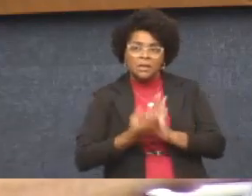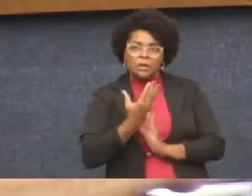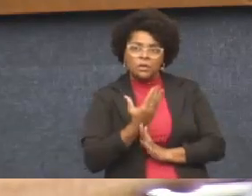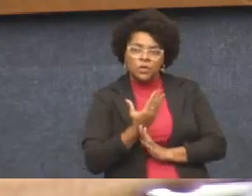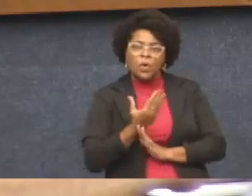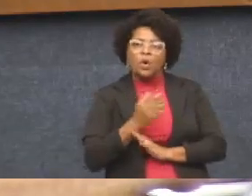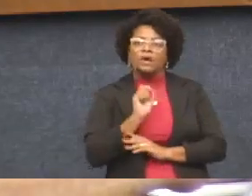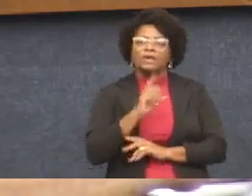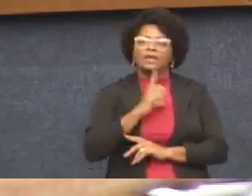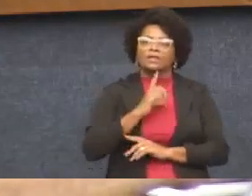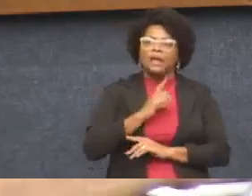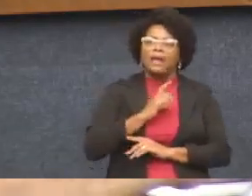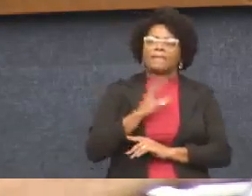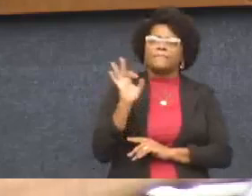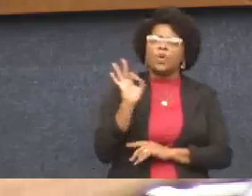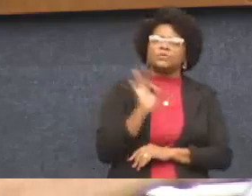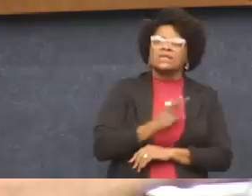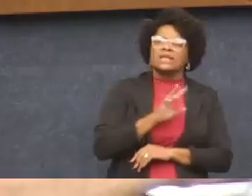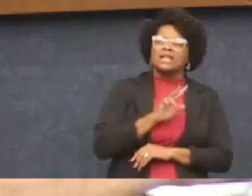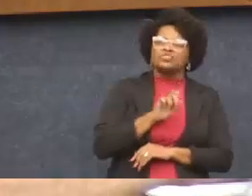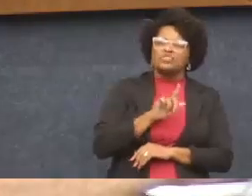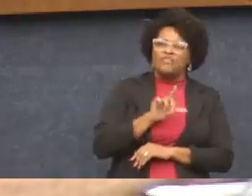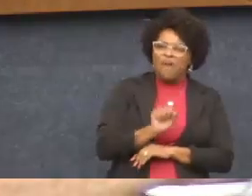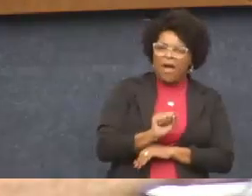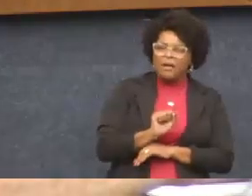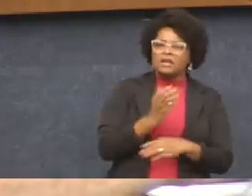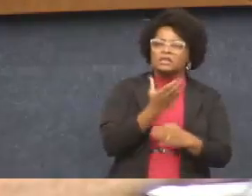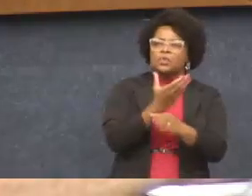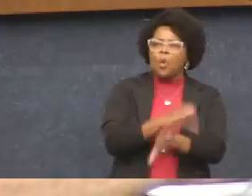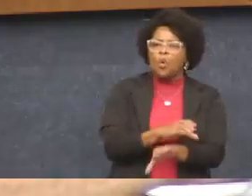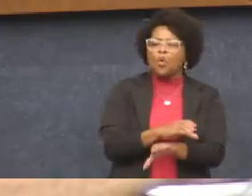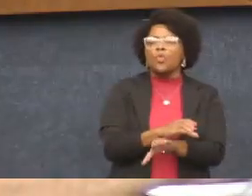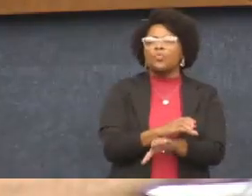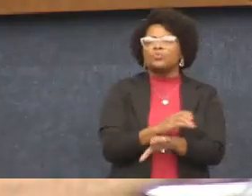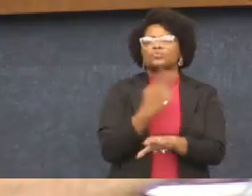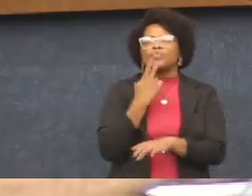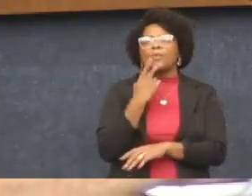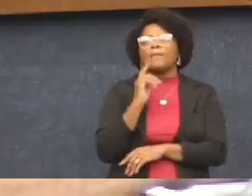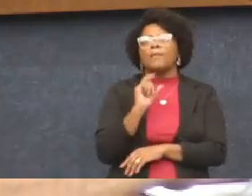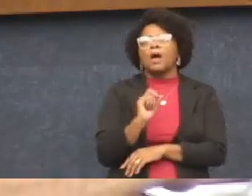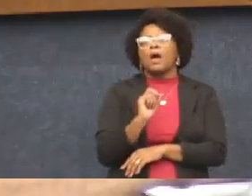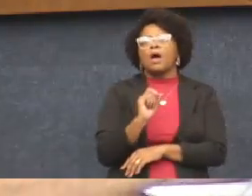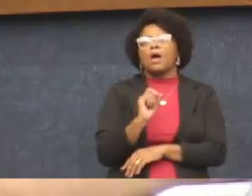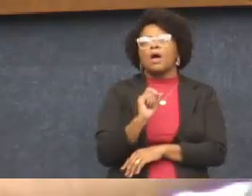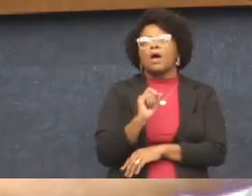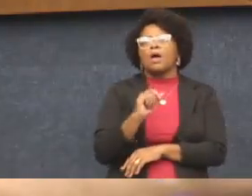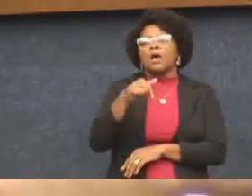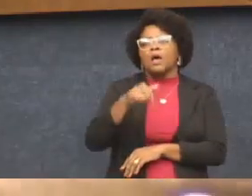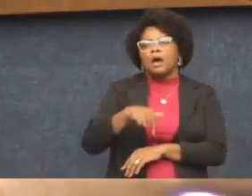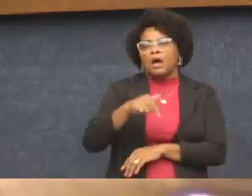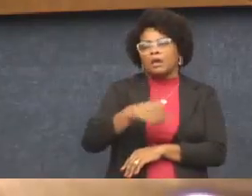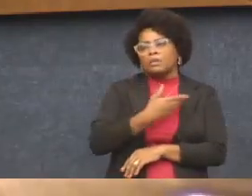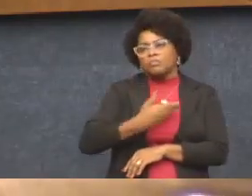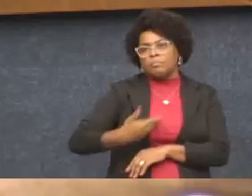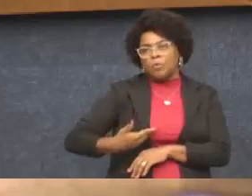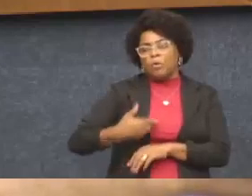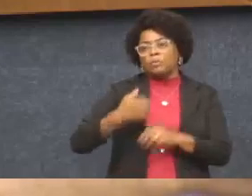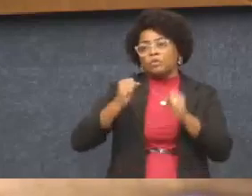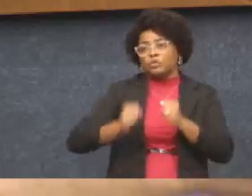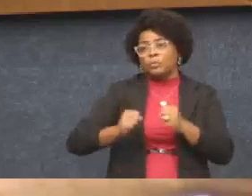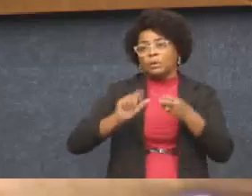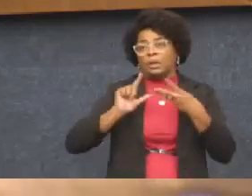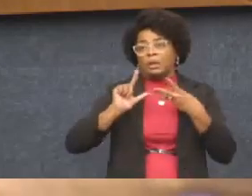negros percentual de vagas em concursos públicos para provimento do cargo público efetivo do Poder